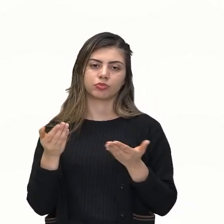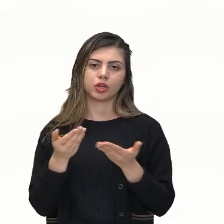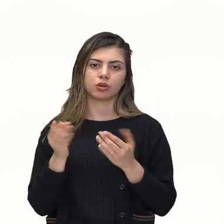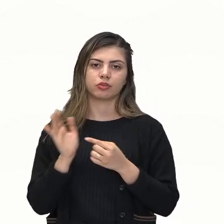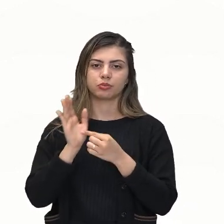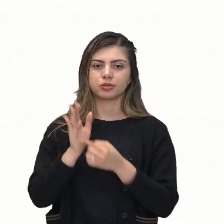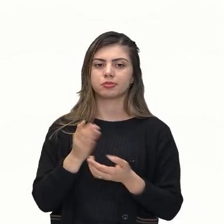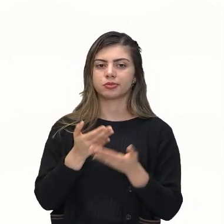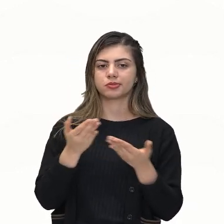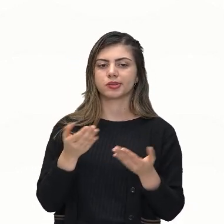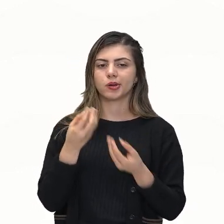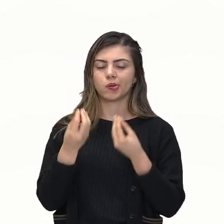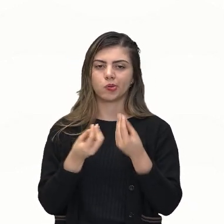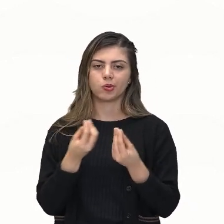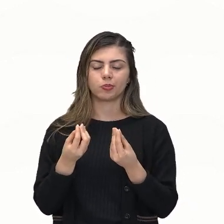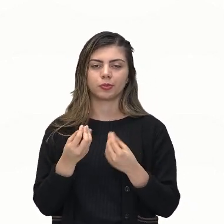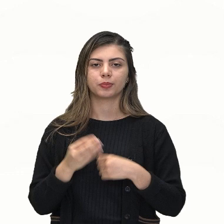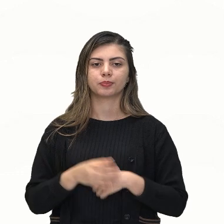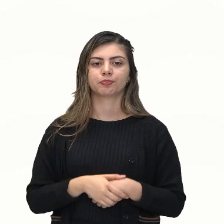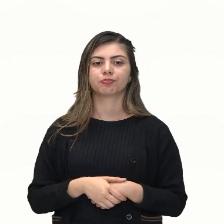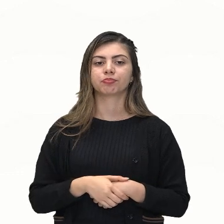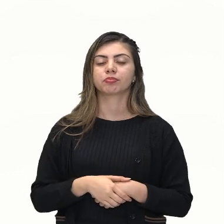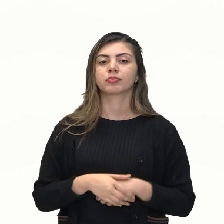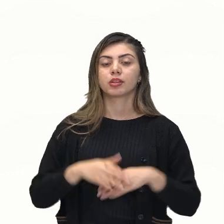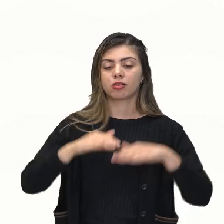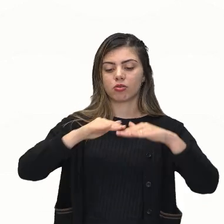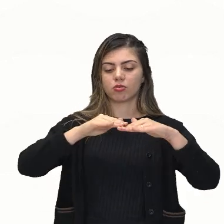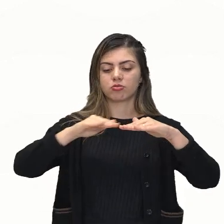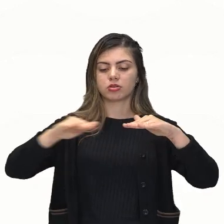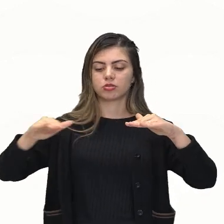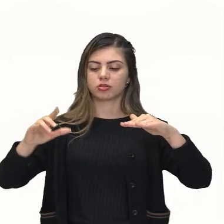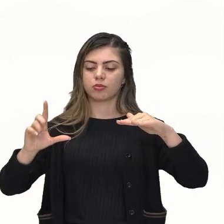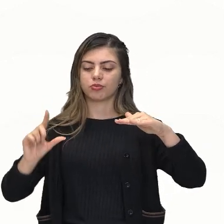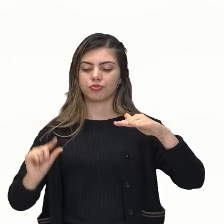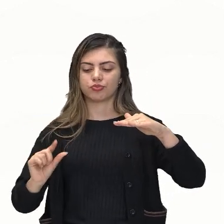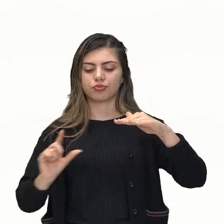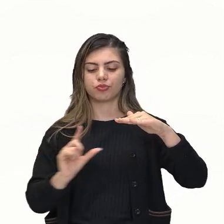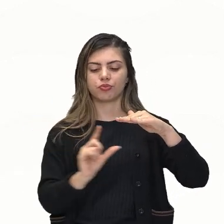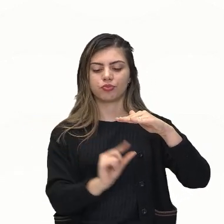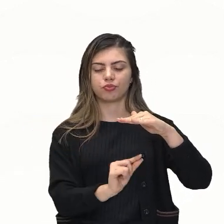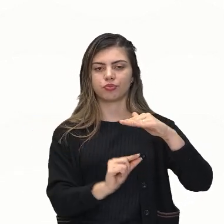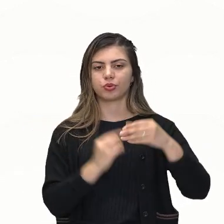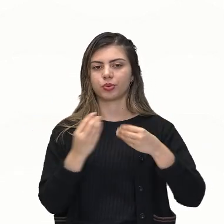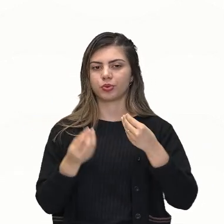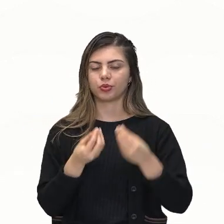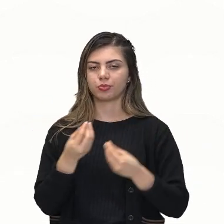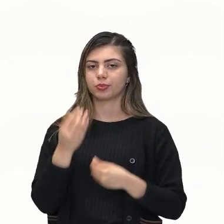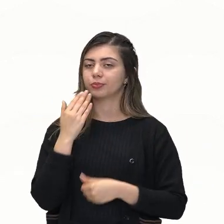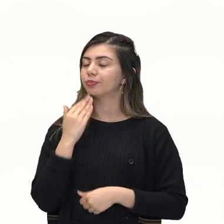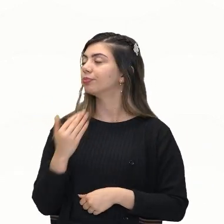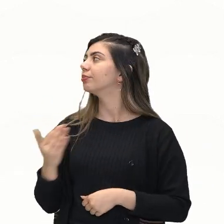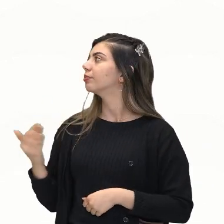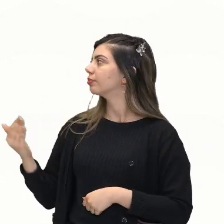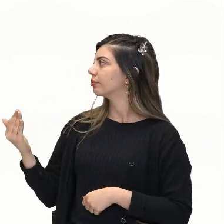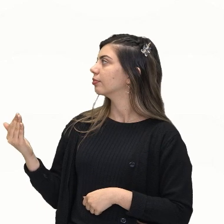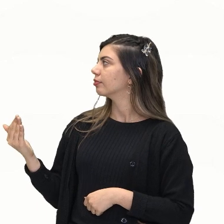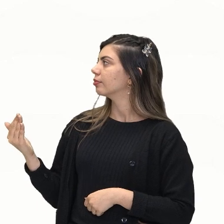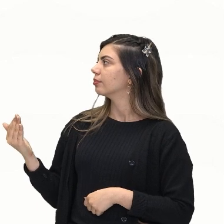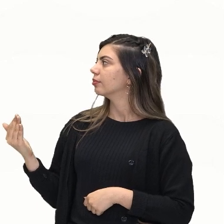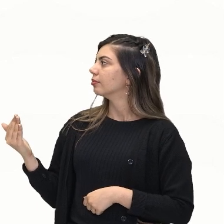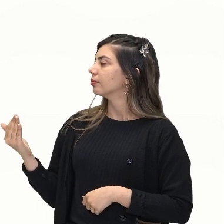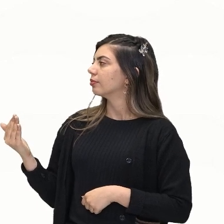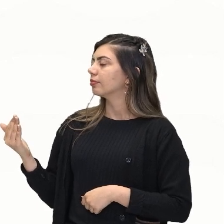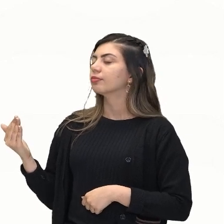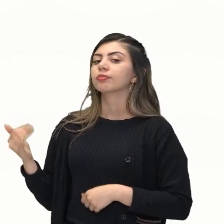Agora, eu vou simplificar na horizontal, ou seja, eu vou simplificar os valores